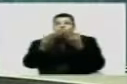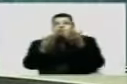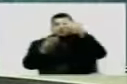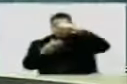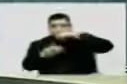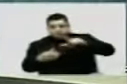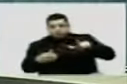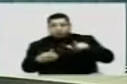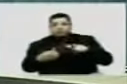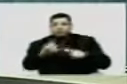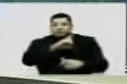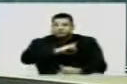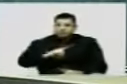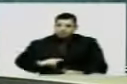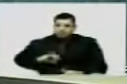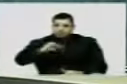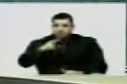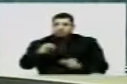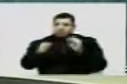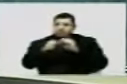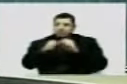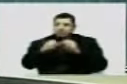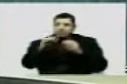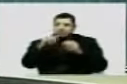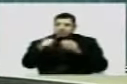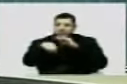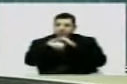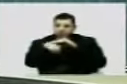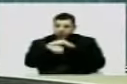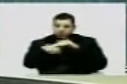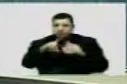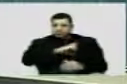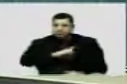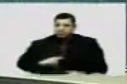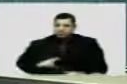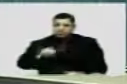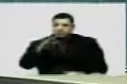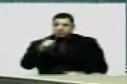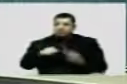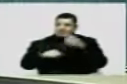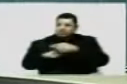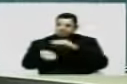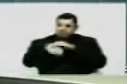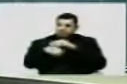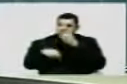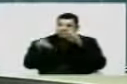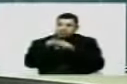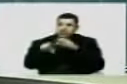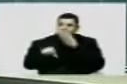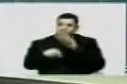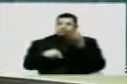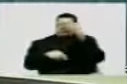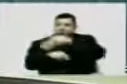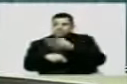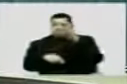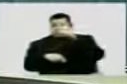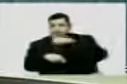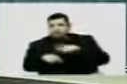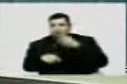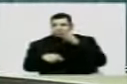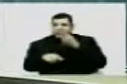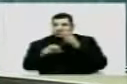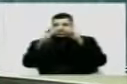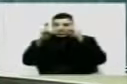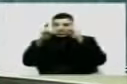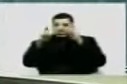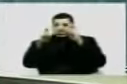hoje novamente, deputado Zé Ricardo, fazendo coro ao discurso do deputado Luiz Castro e ao discurso de Vossa Excelência, voltarei a tratar